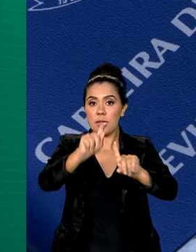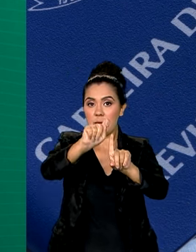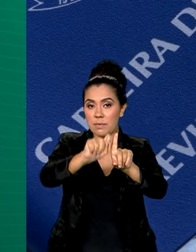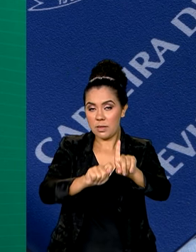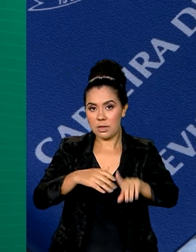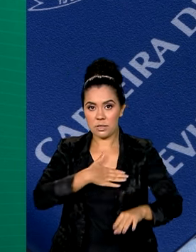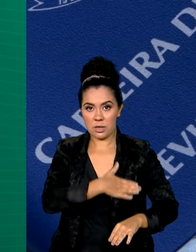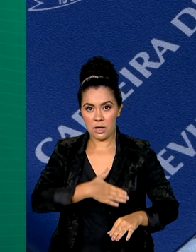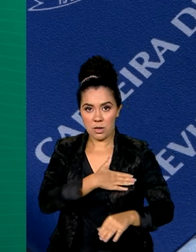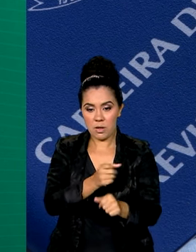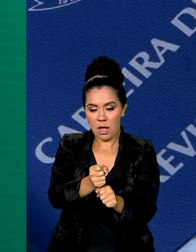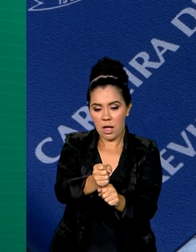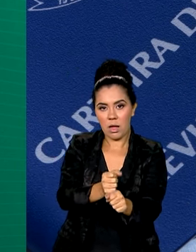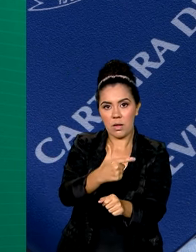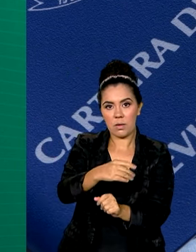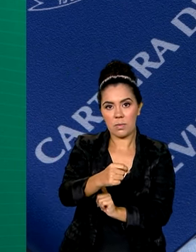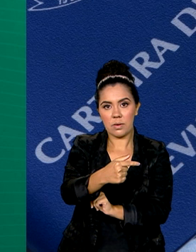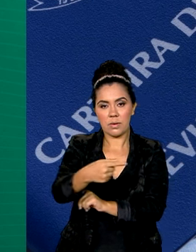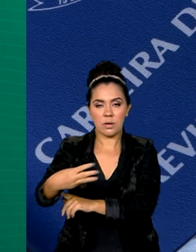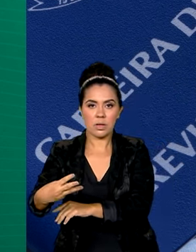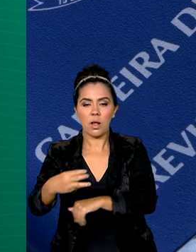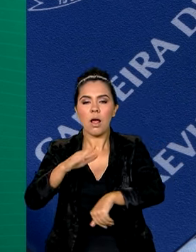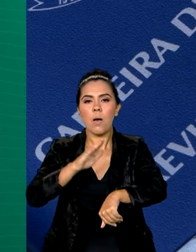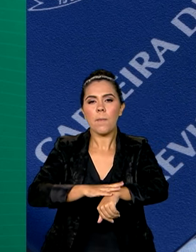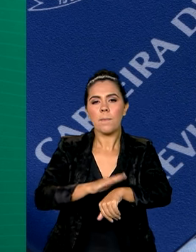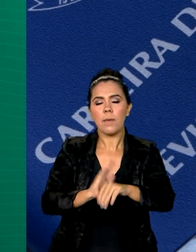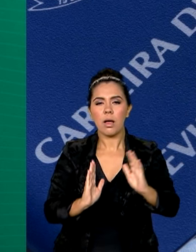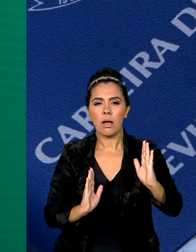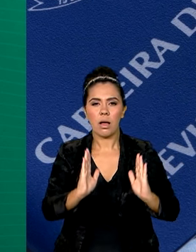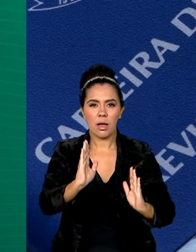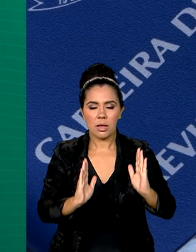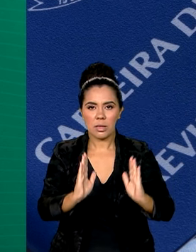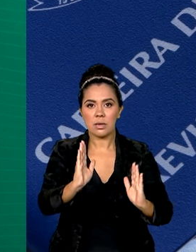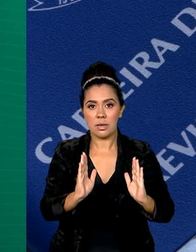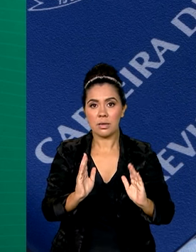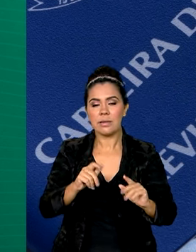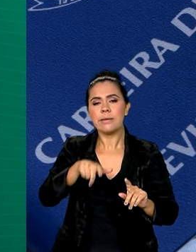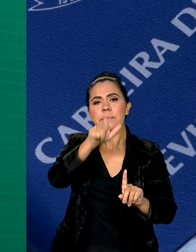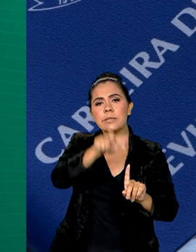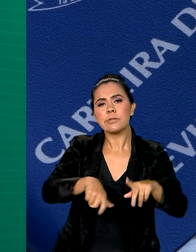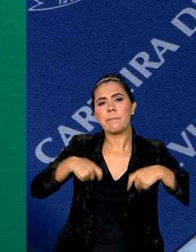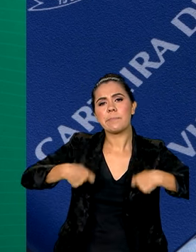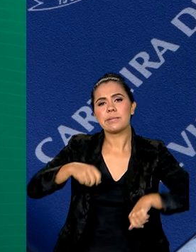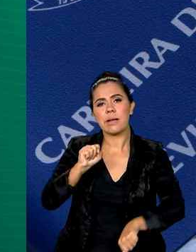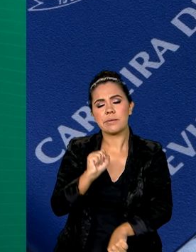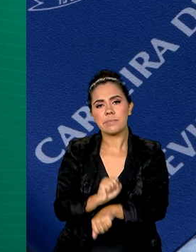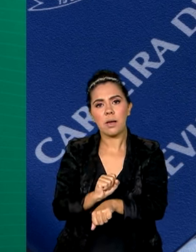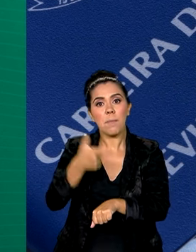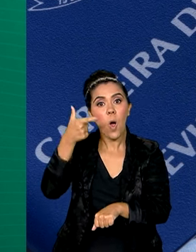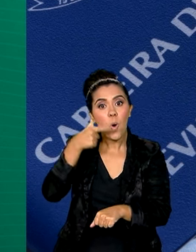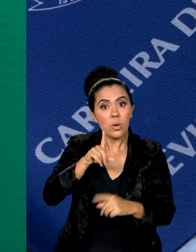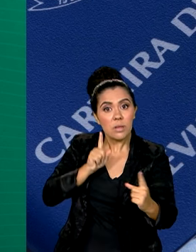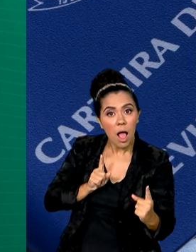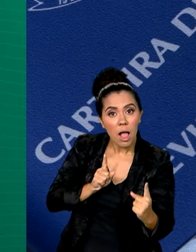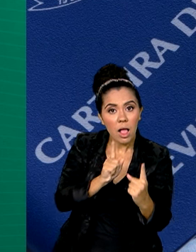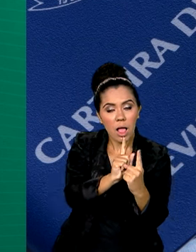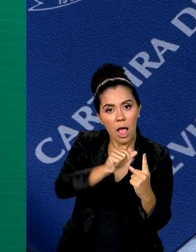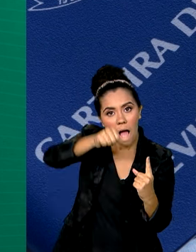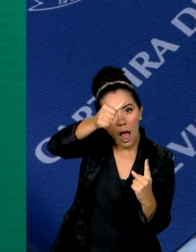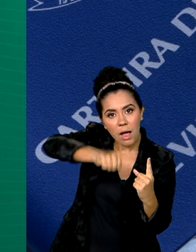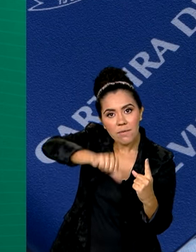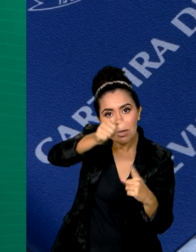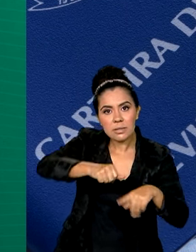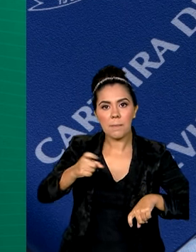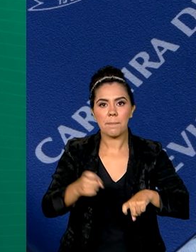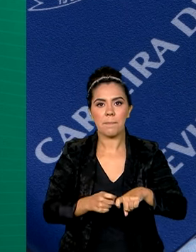de 2023, o tempo médio que o segurado tinha de esperar por um atendimento pericial